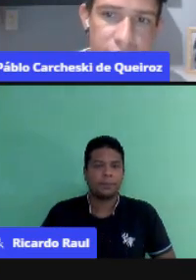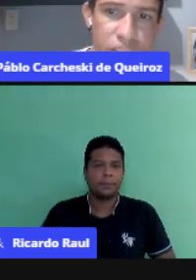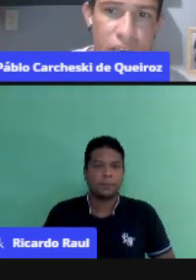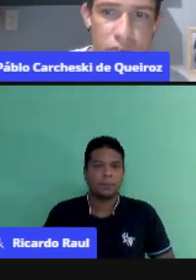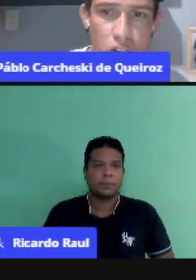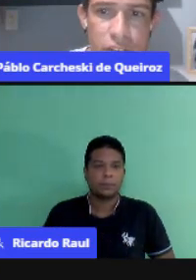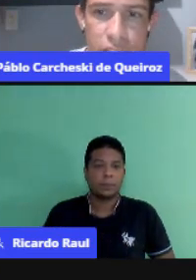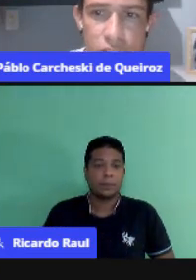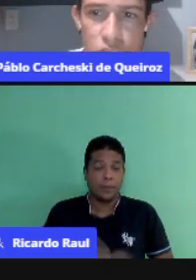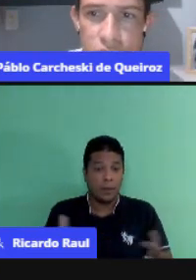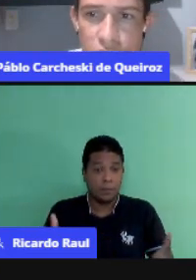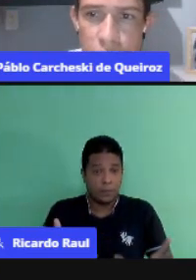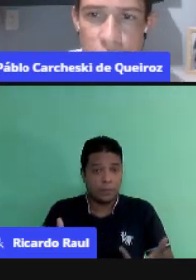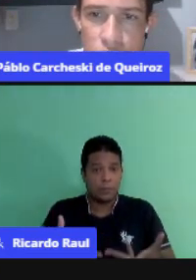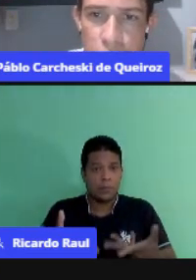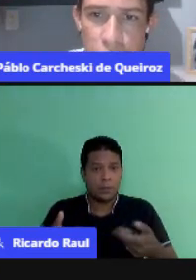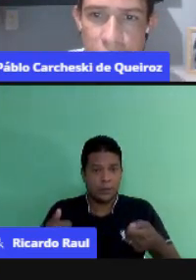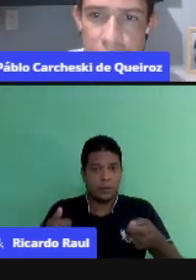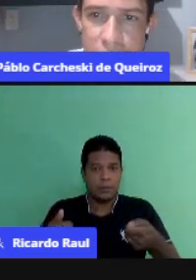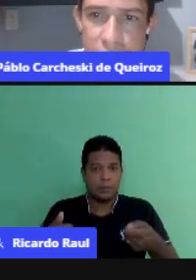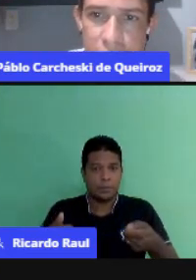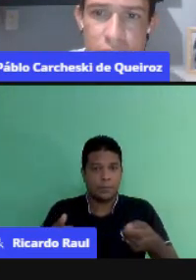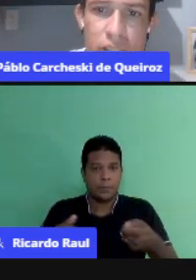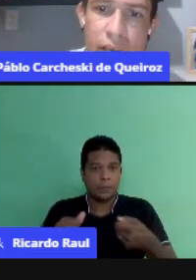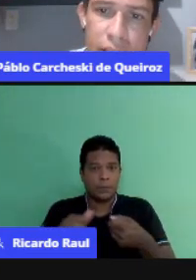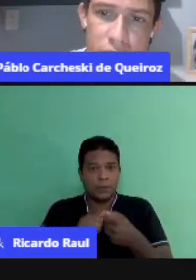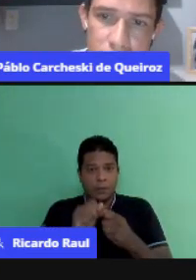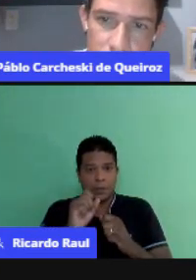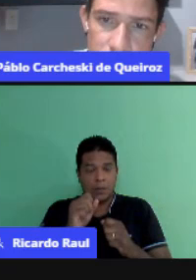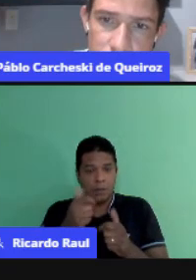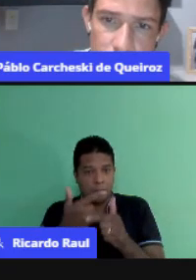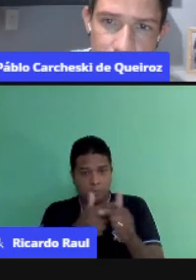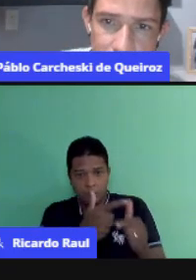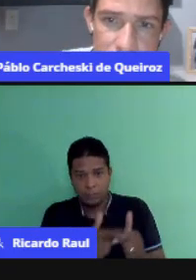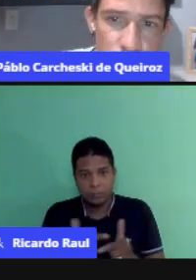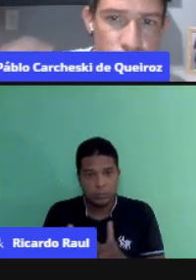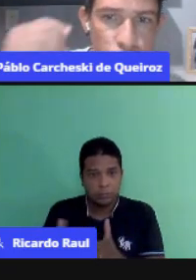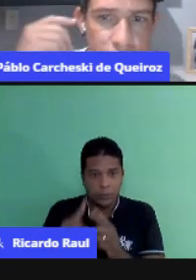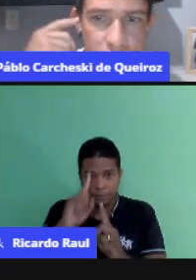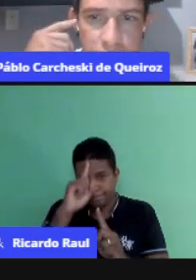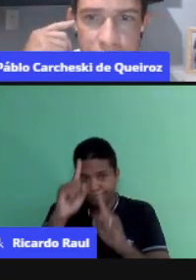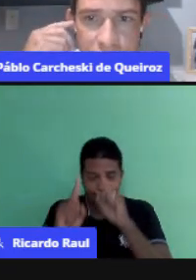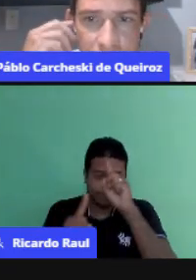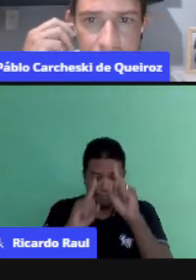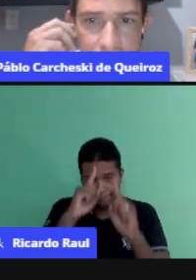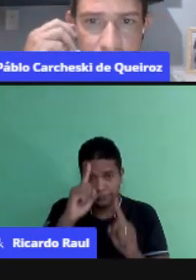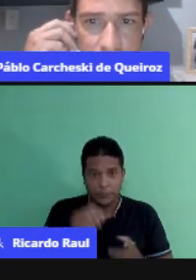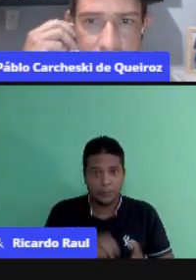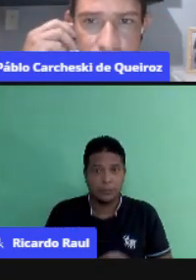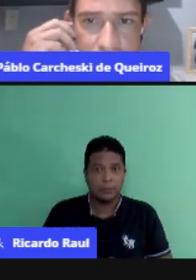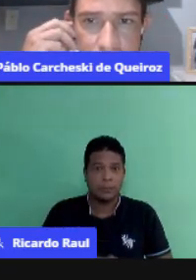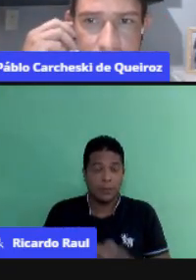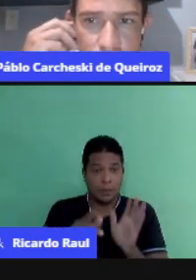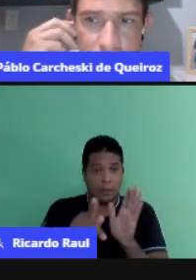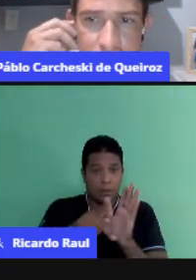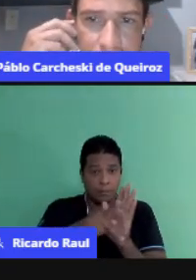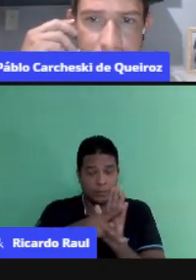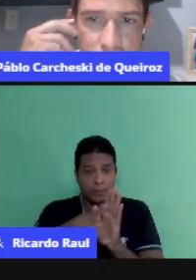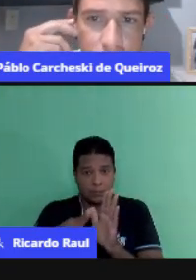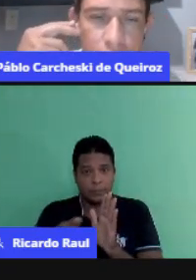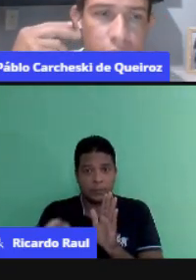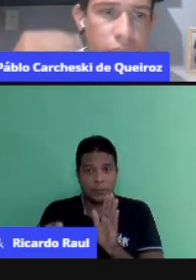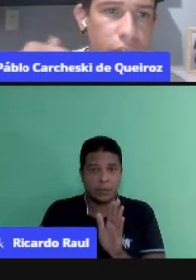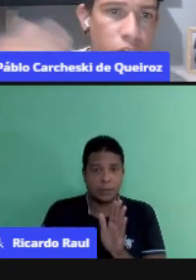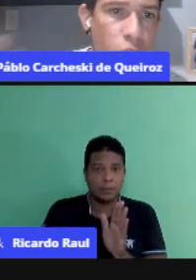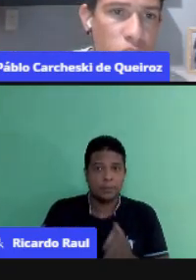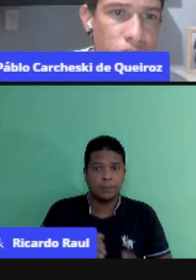a habilidade ela envolve a resolução e elaboração de problemas, né? E aí, na que a gente trouxe aqui especificamente, né, diretamente ou